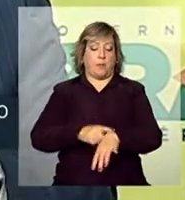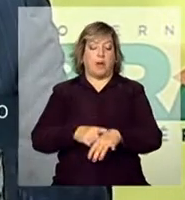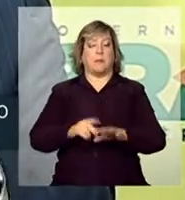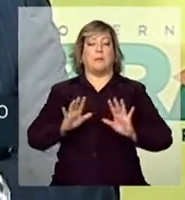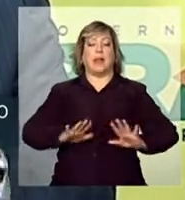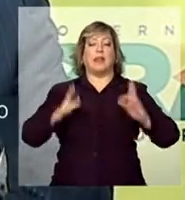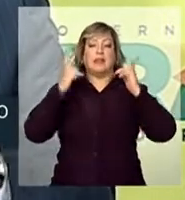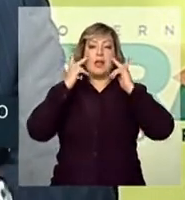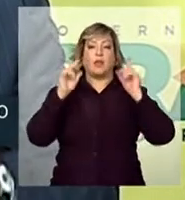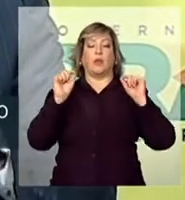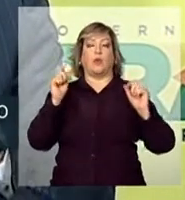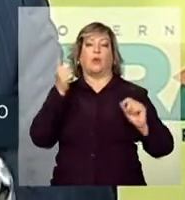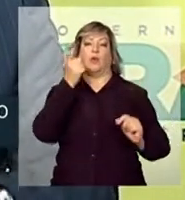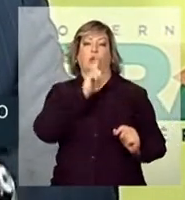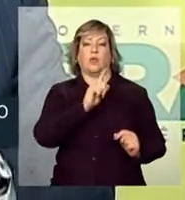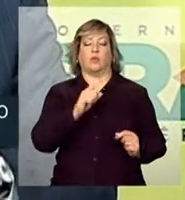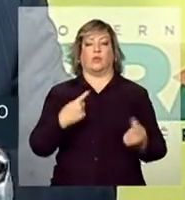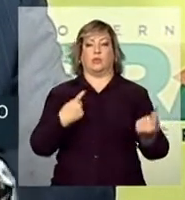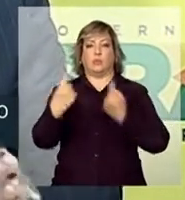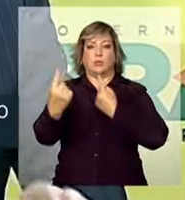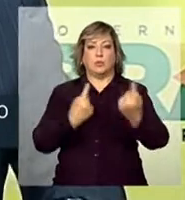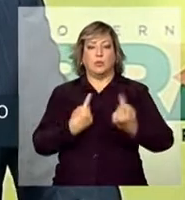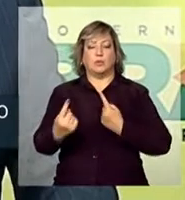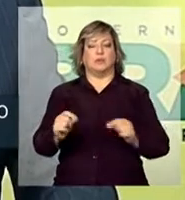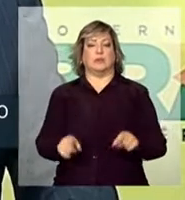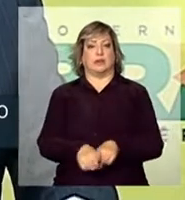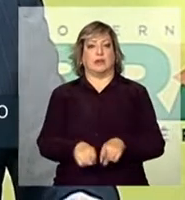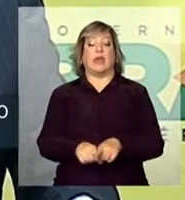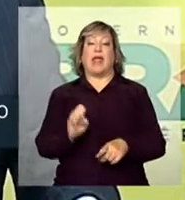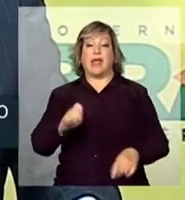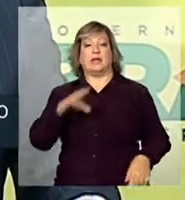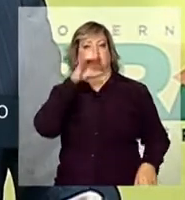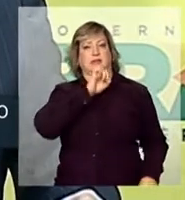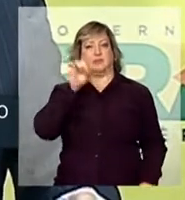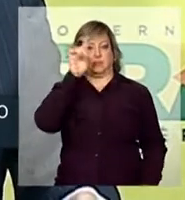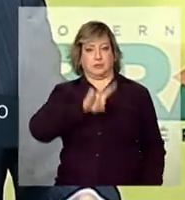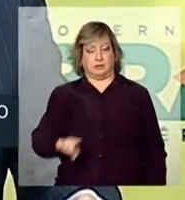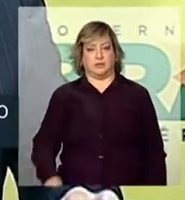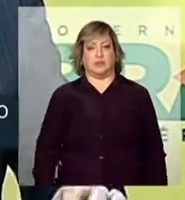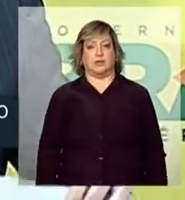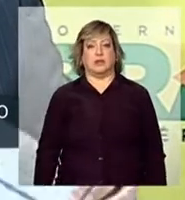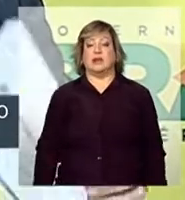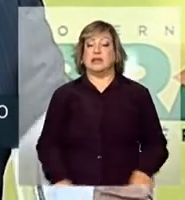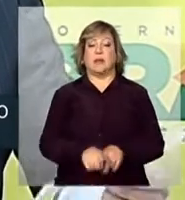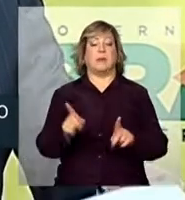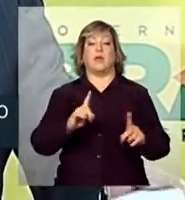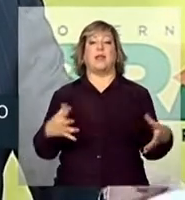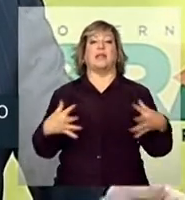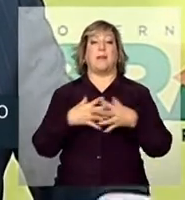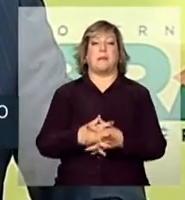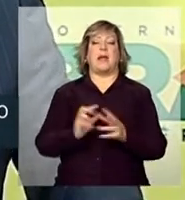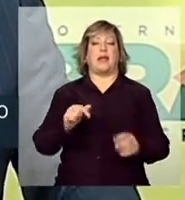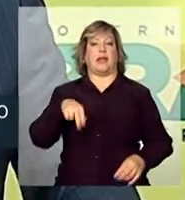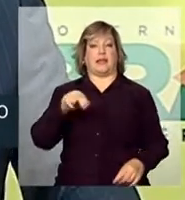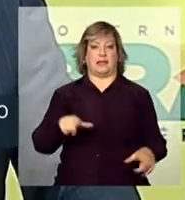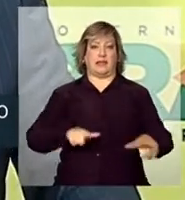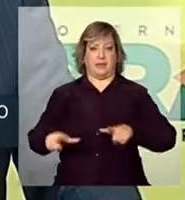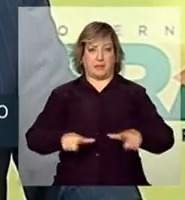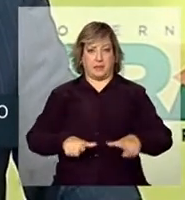tranquilidade nós temos de acesso mobilidade transporte são os finais de semana também não prejudica quem trabalha